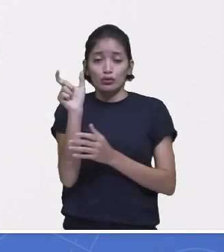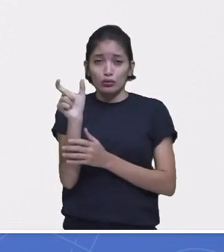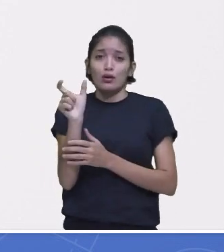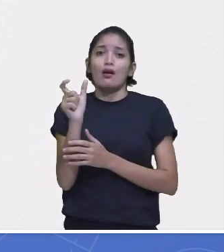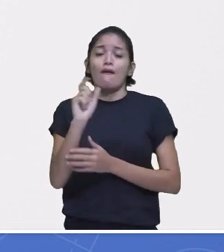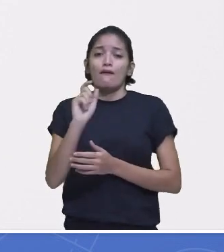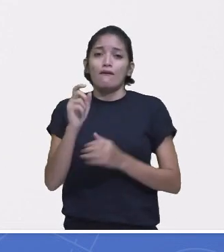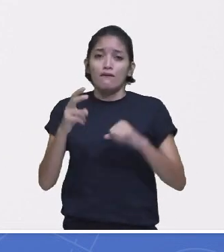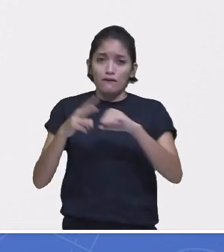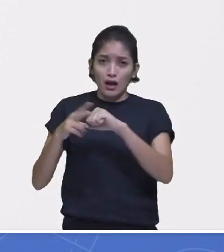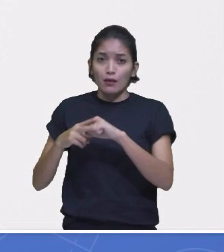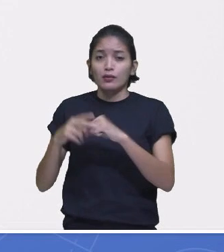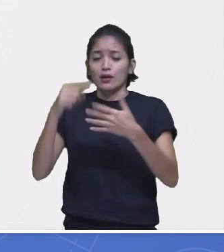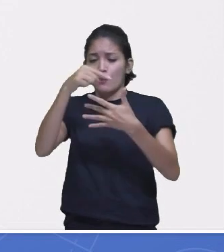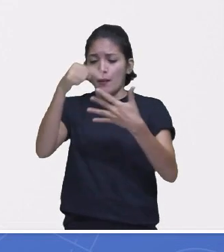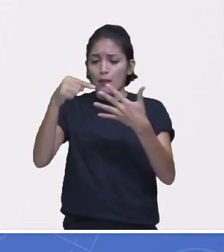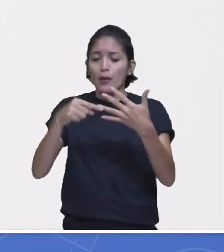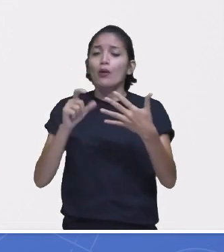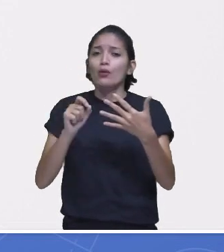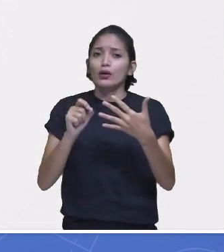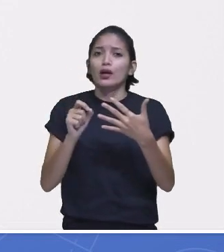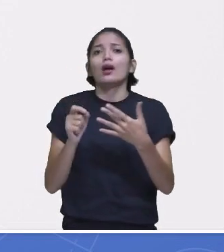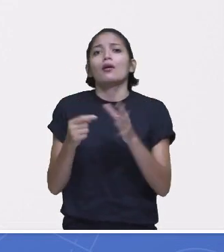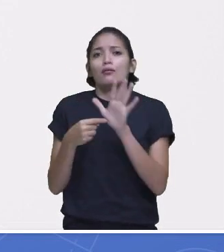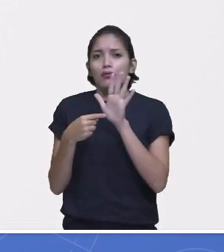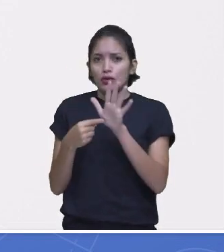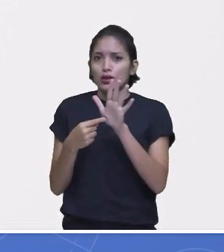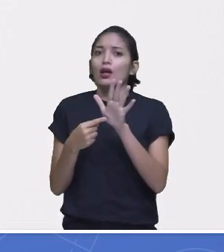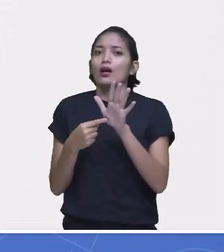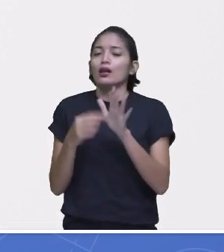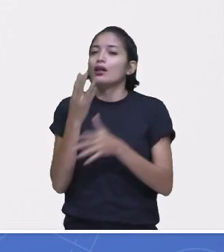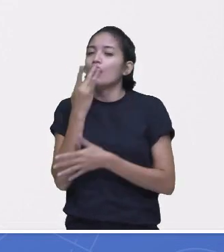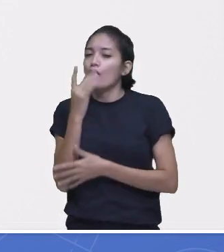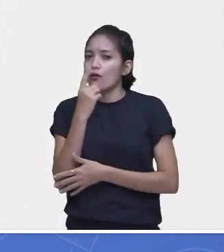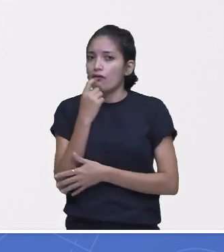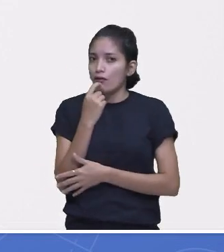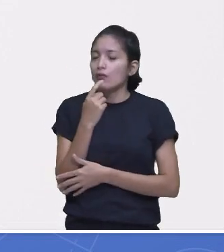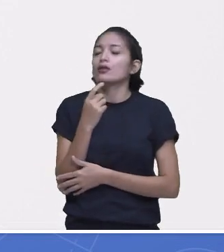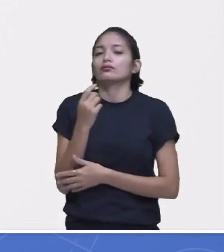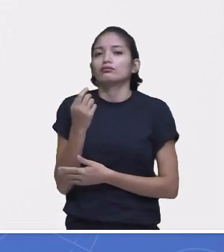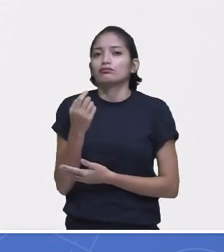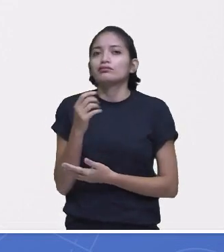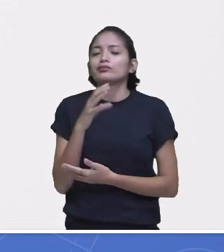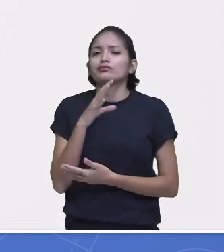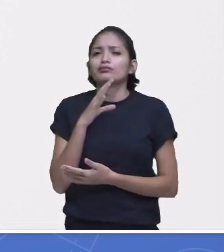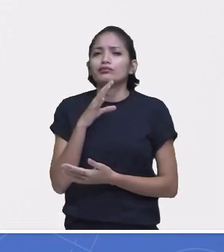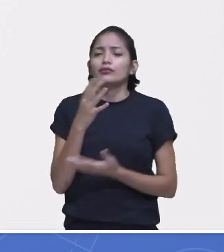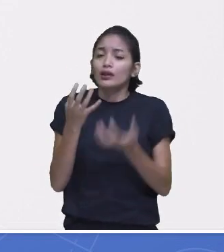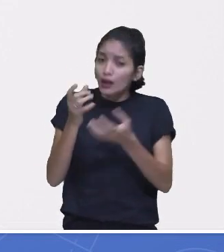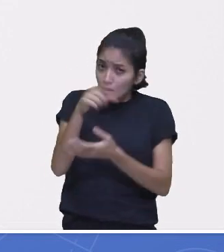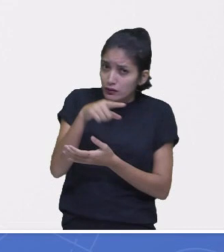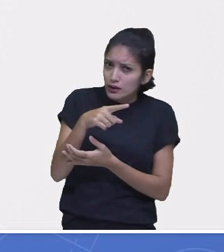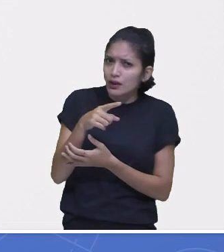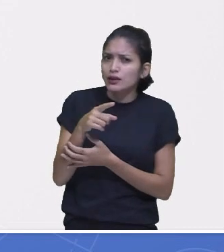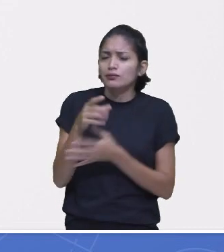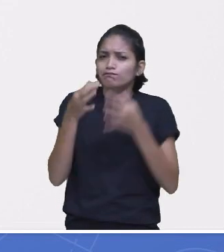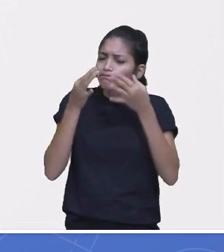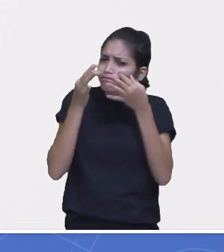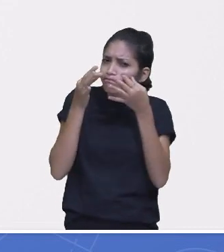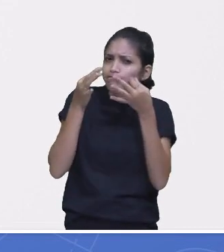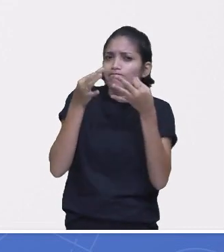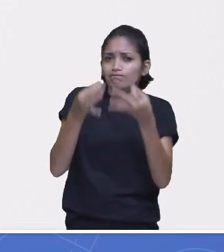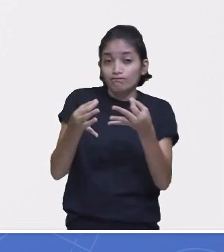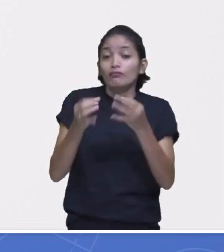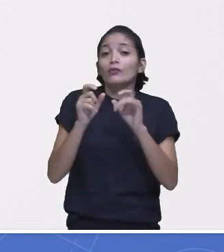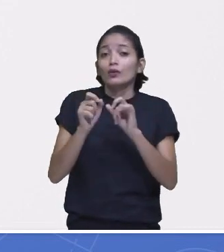5 alternativas, eles estão em destaque, estão vermelho. Eu gostaria que vocês observassem cada um deles e atentassem